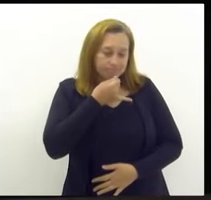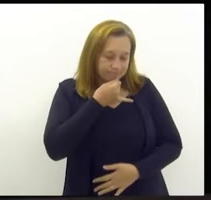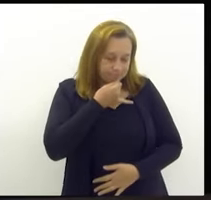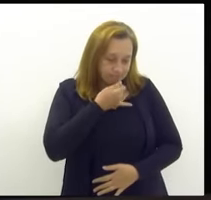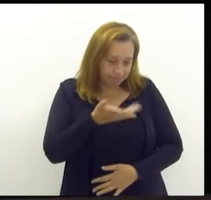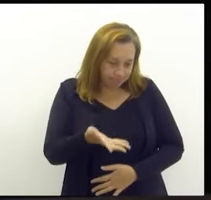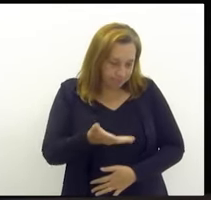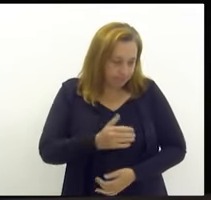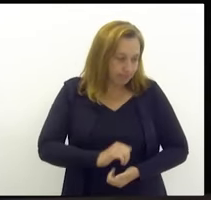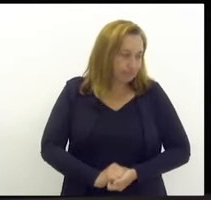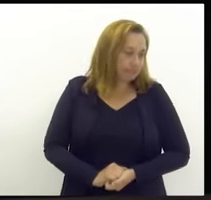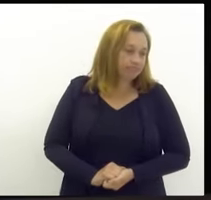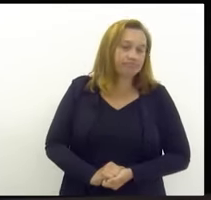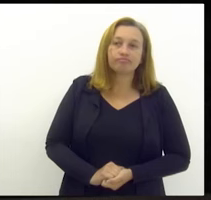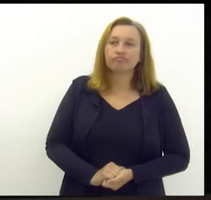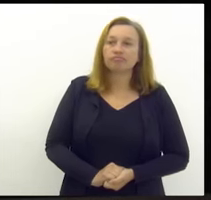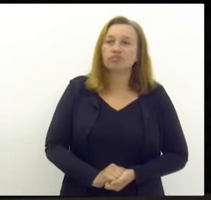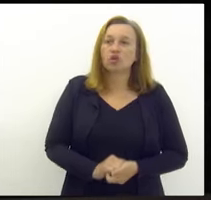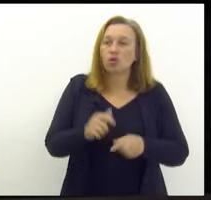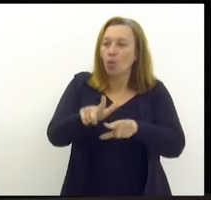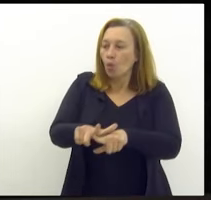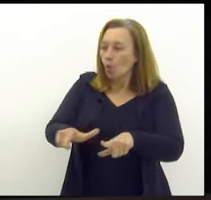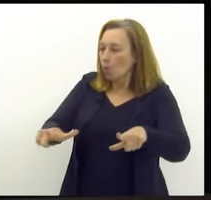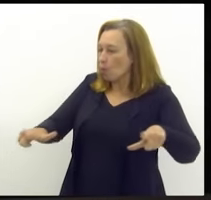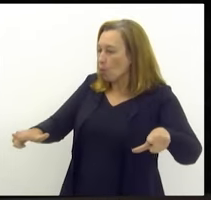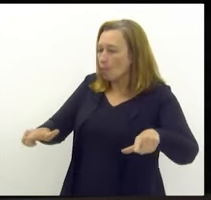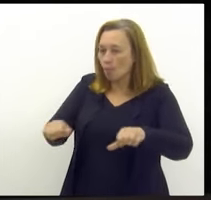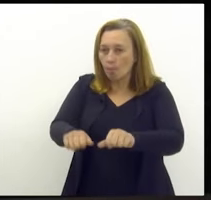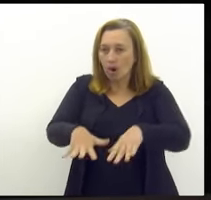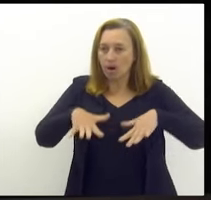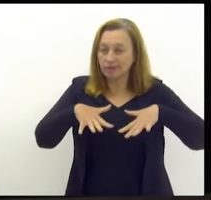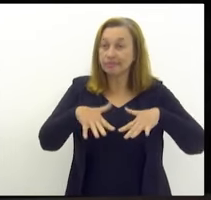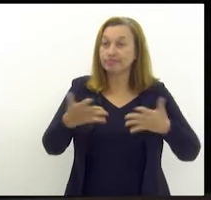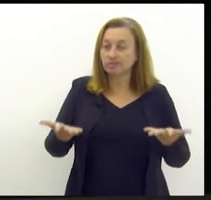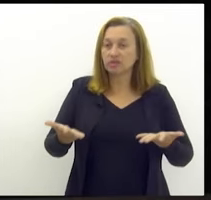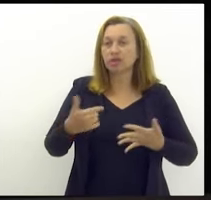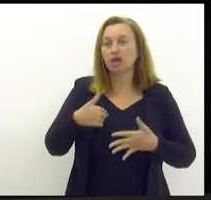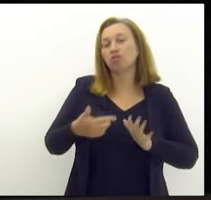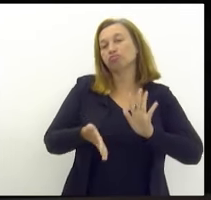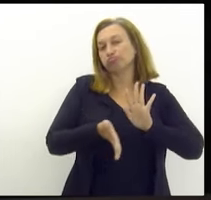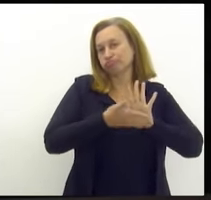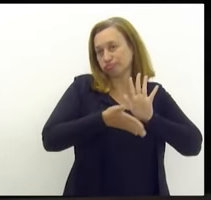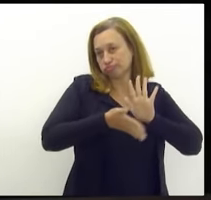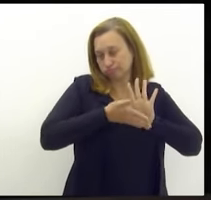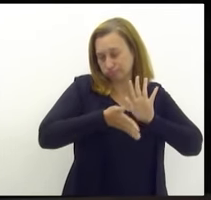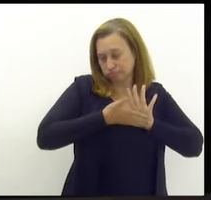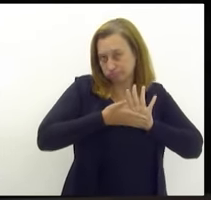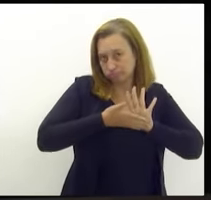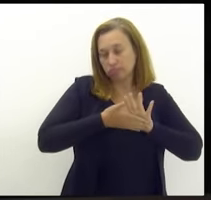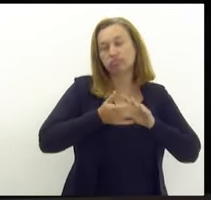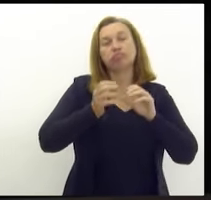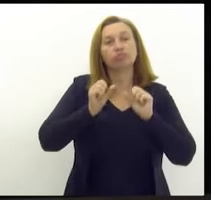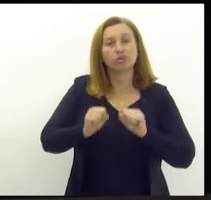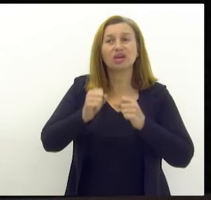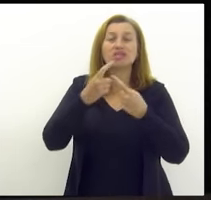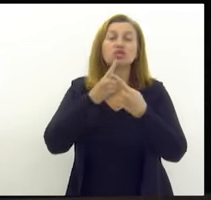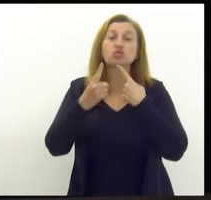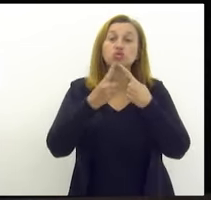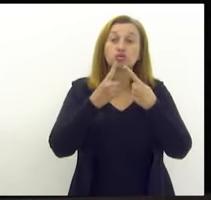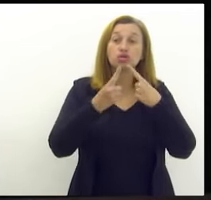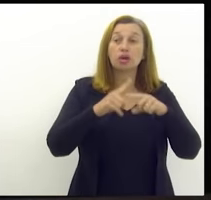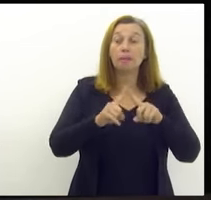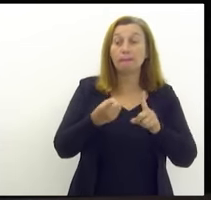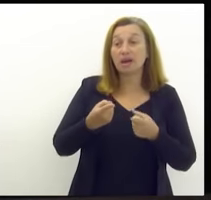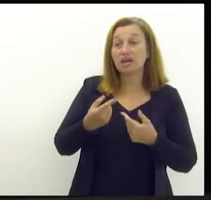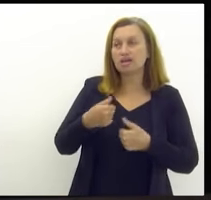os a o esvaziamento do plenário né Eh eu fiz essa proposição para que a gente pudesse discutir mas